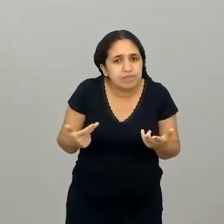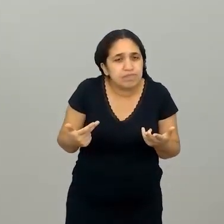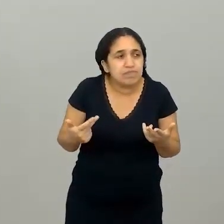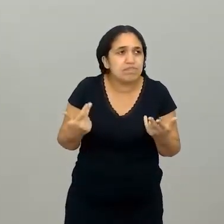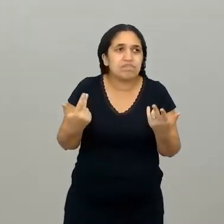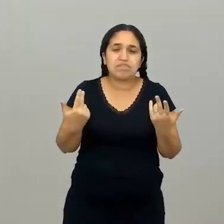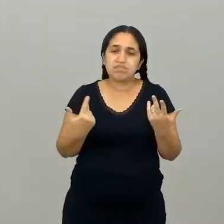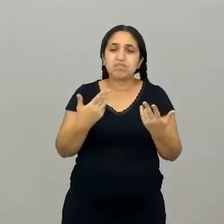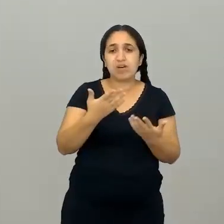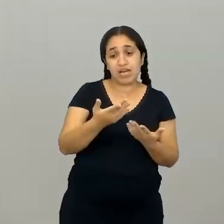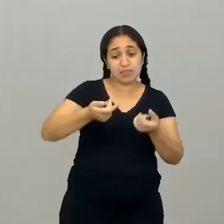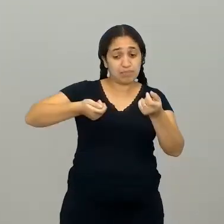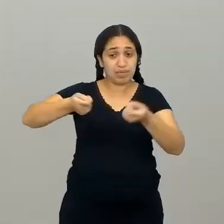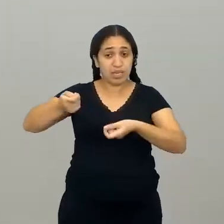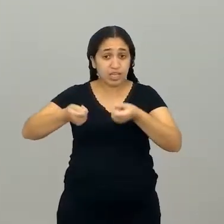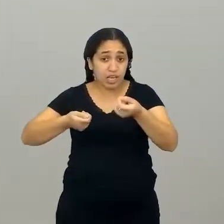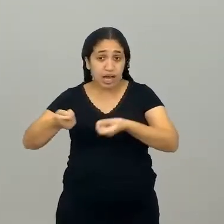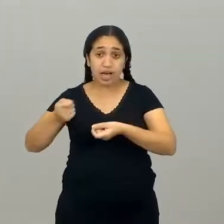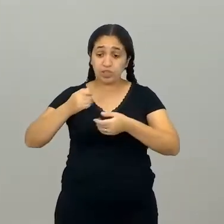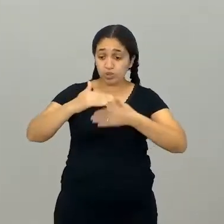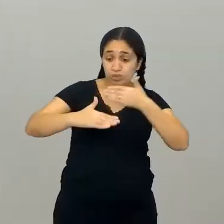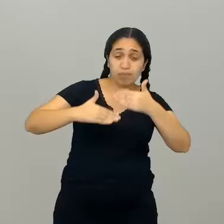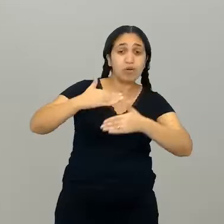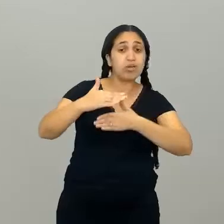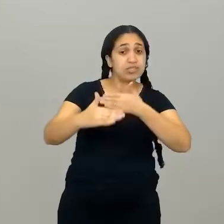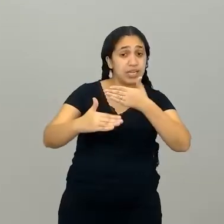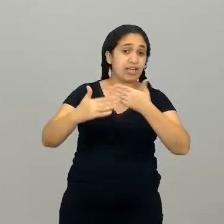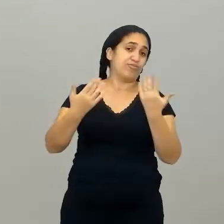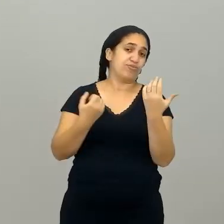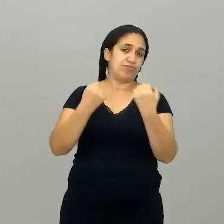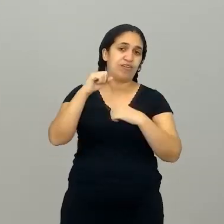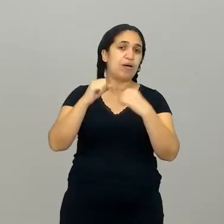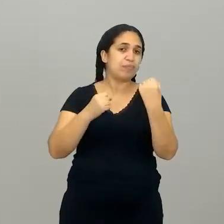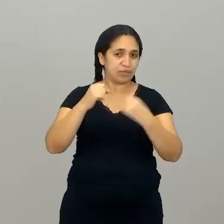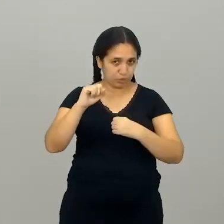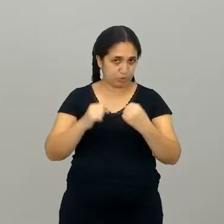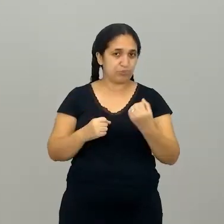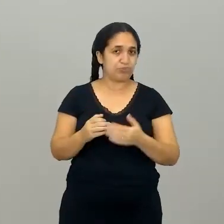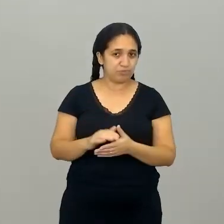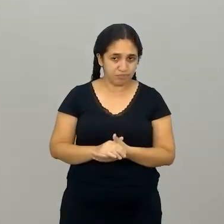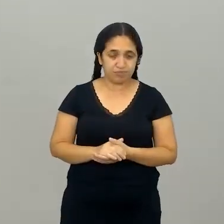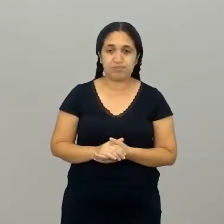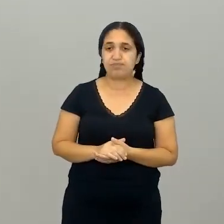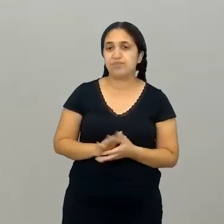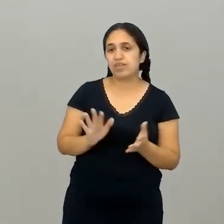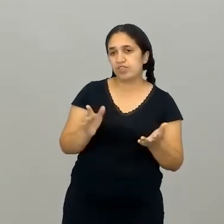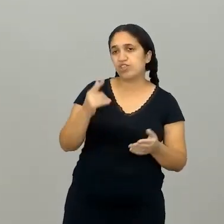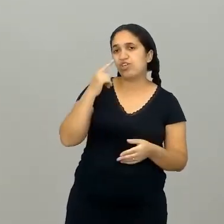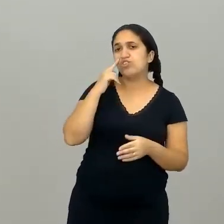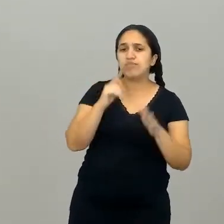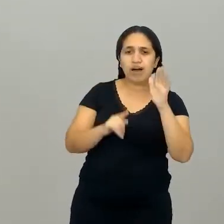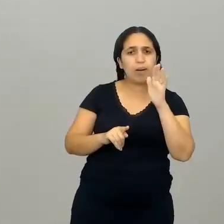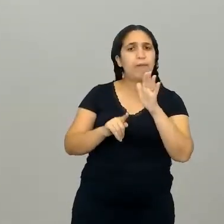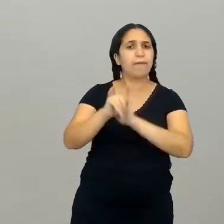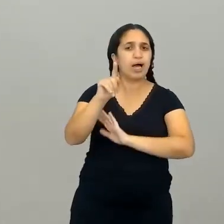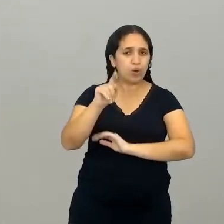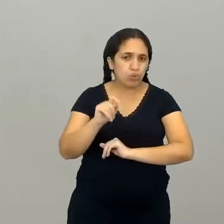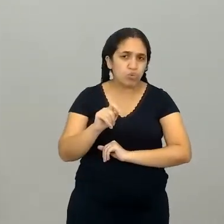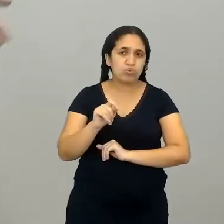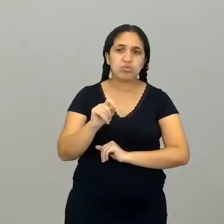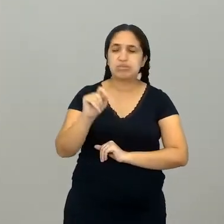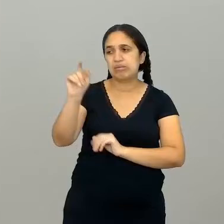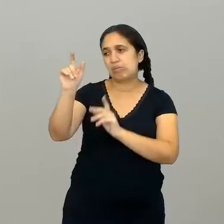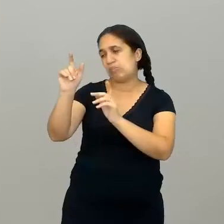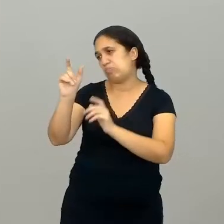diretamente foi mediado por um processo fabril e industrializante. Tá? Se a gente fizesse essa pergunta há